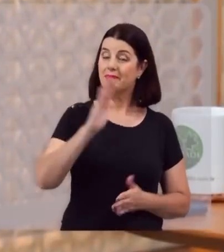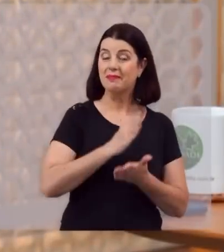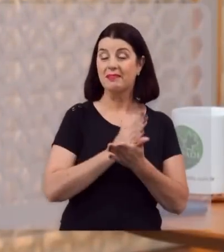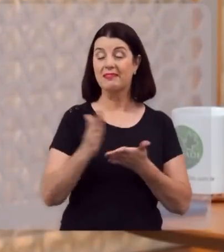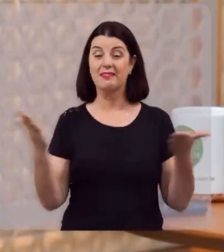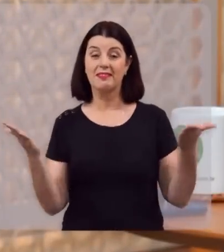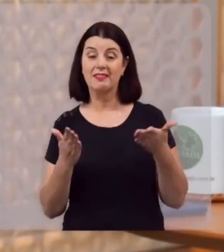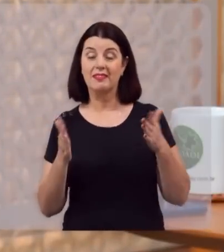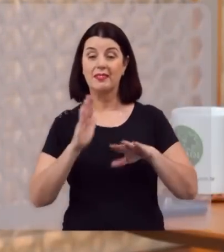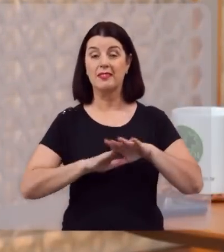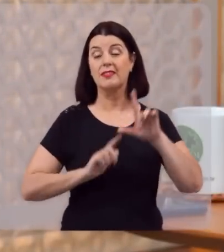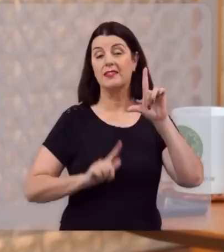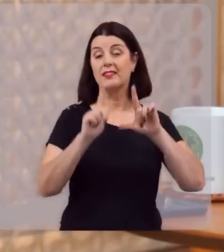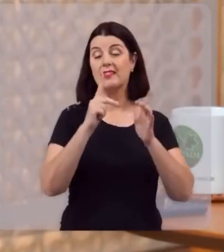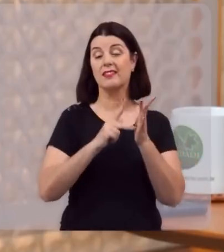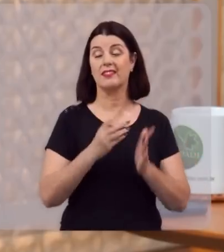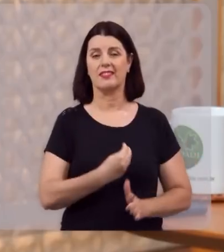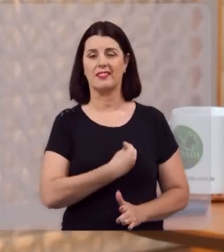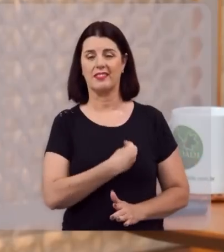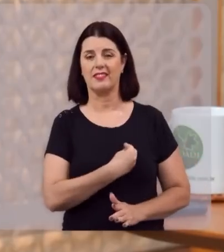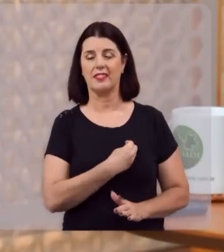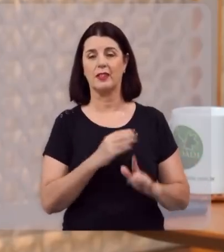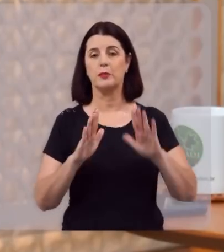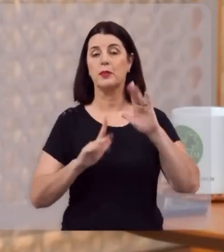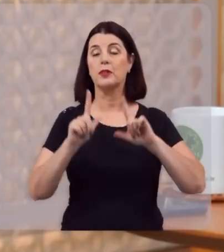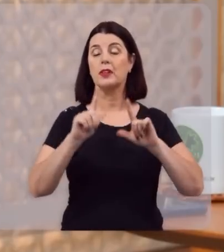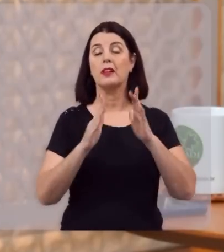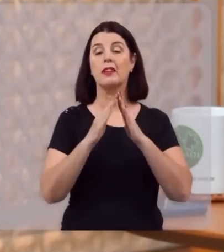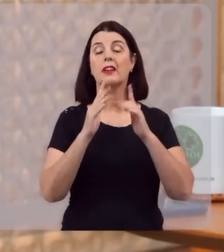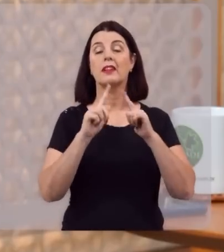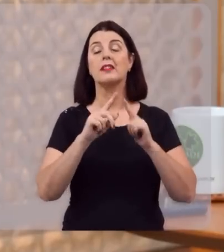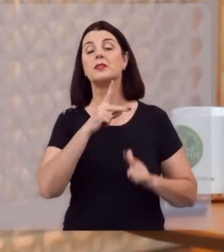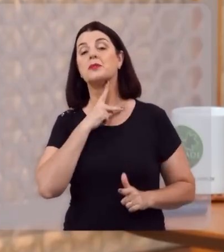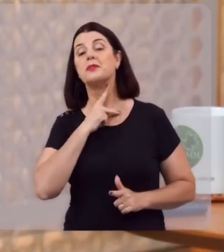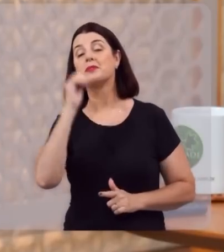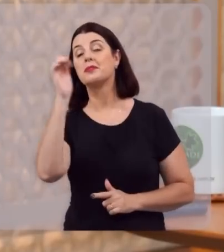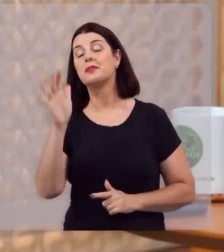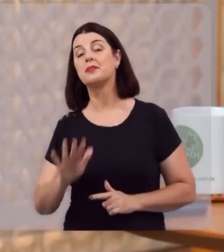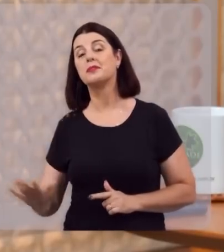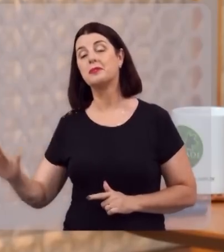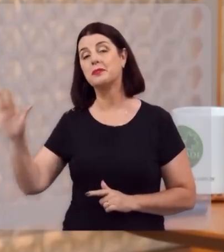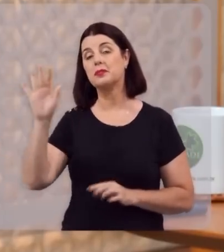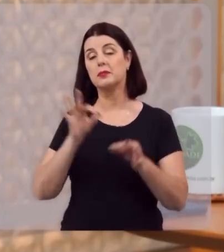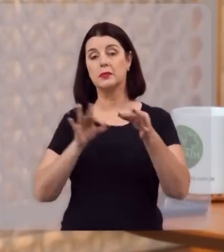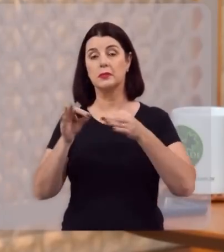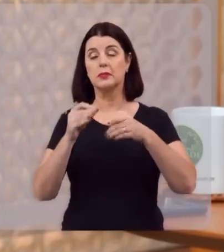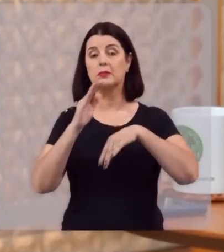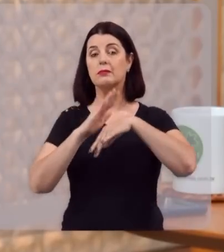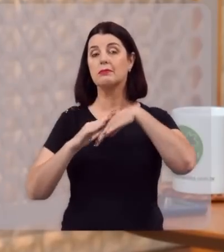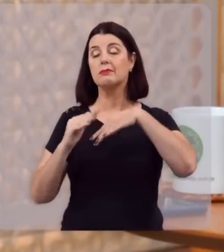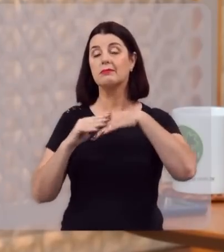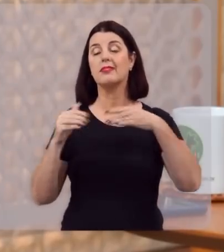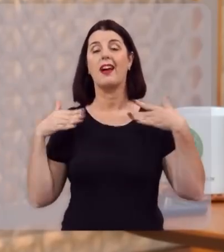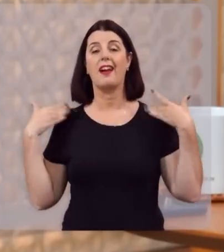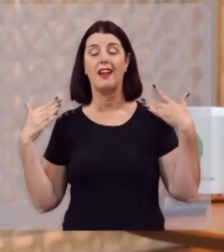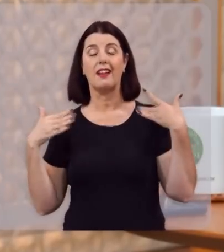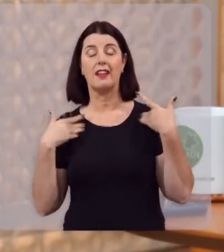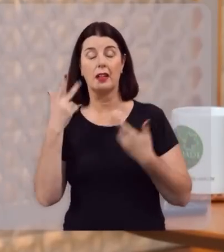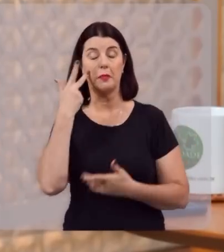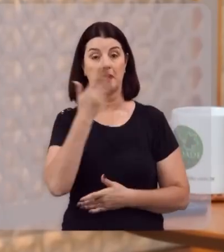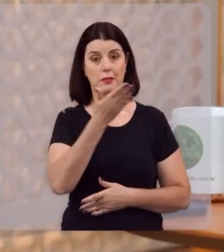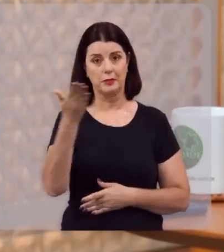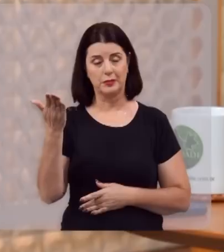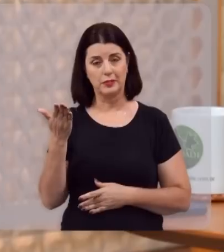Olá começamos agora mais um Verdade e Vida programa da Igreja Presbiteriana do Brasil preparado com muita alegria